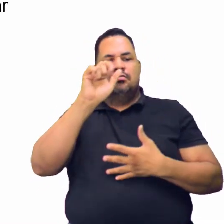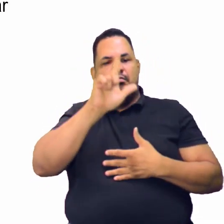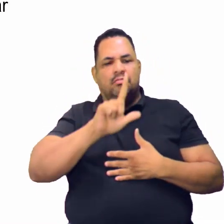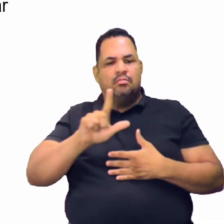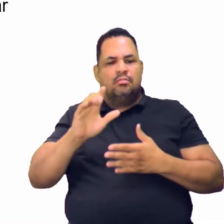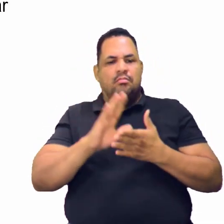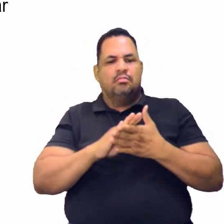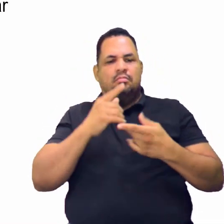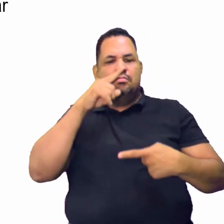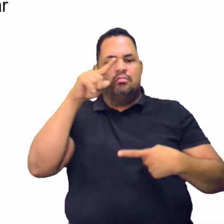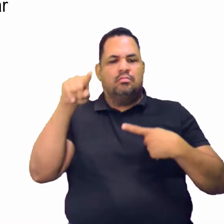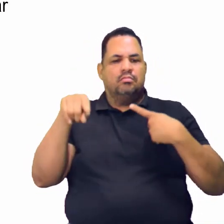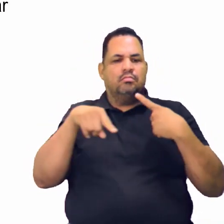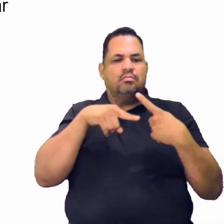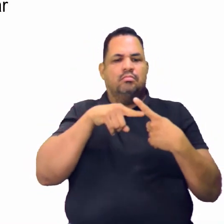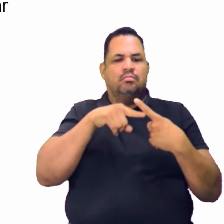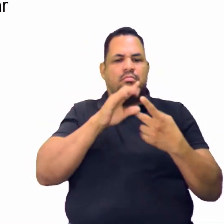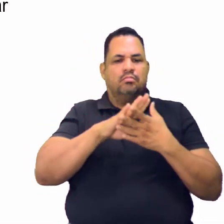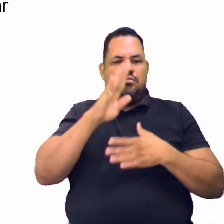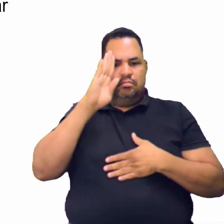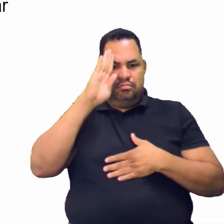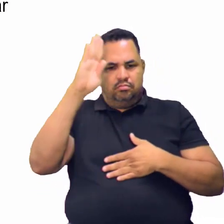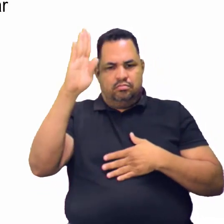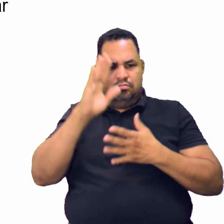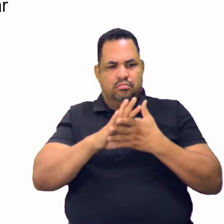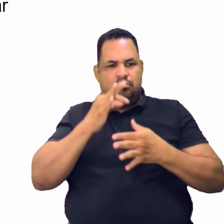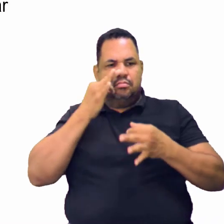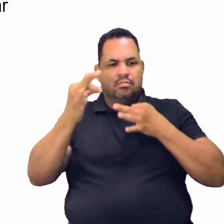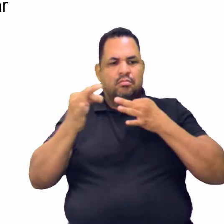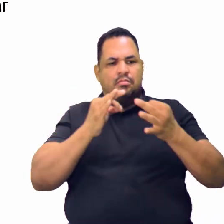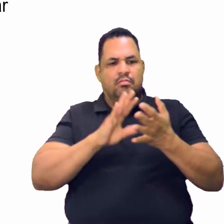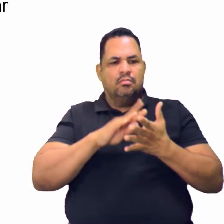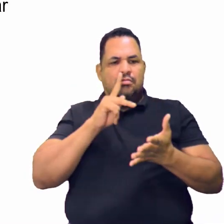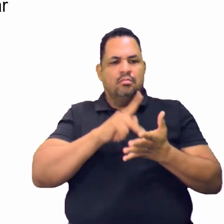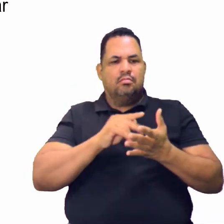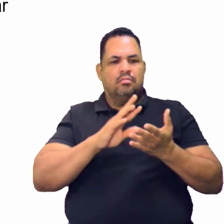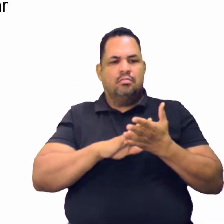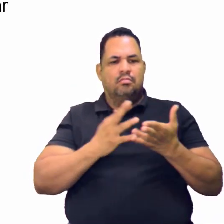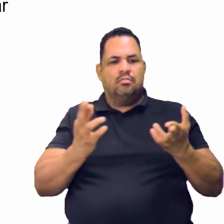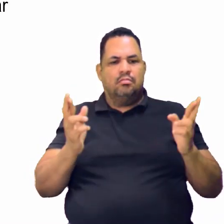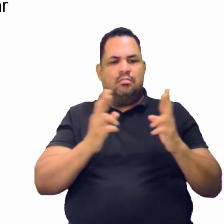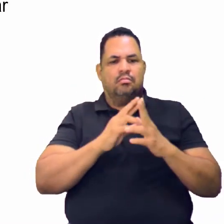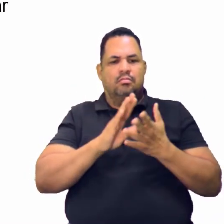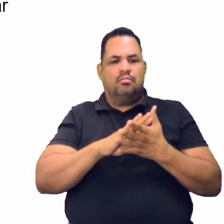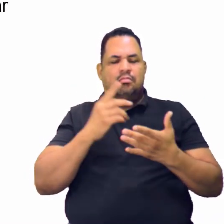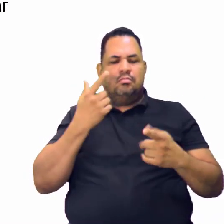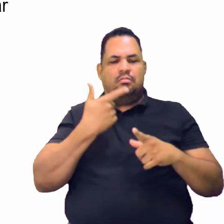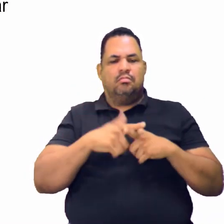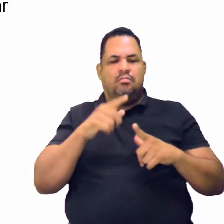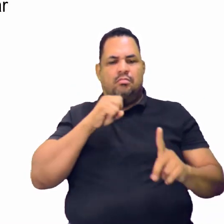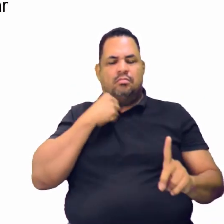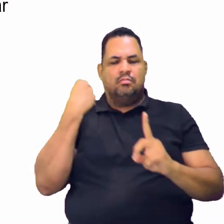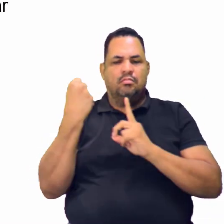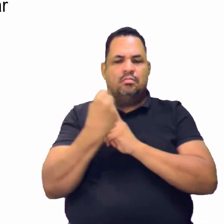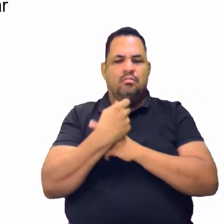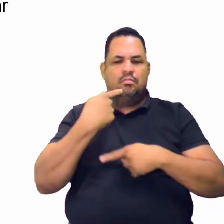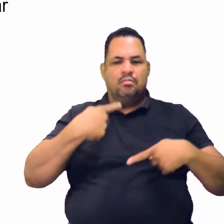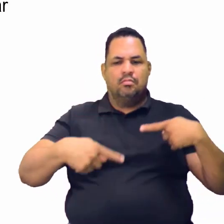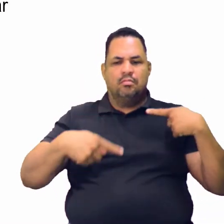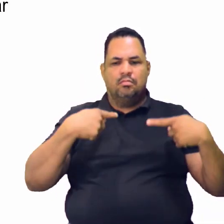literatura pode ter um papel fundamental, o de criticar a realidade em relação a causas sociais